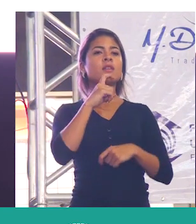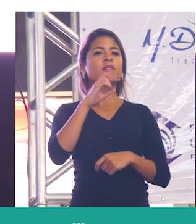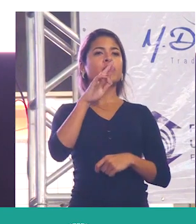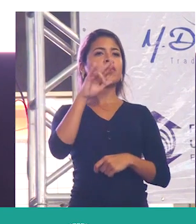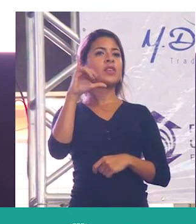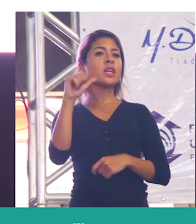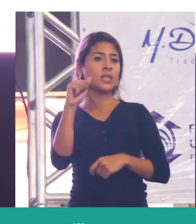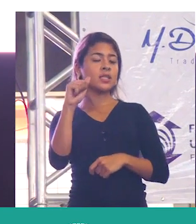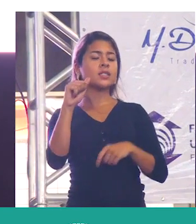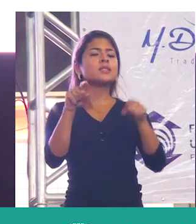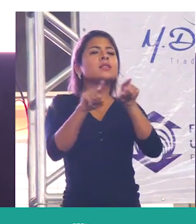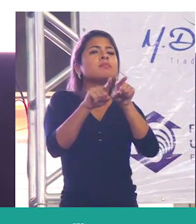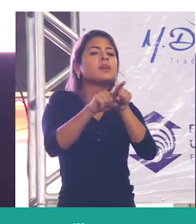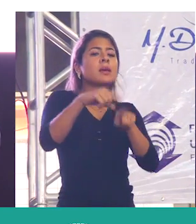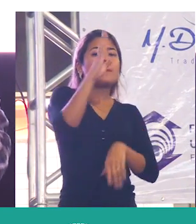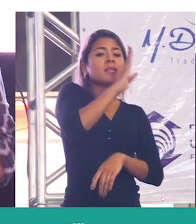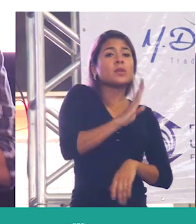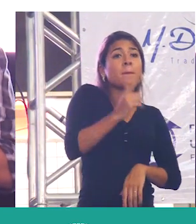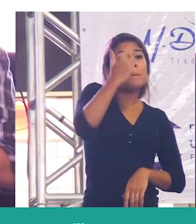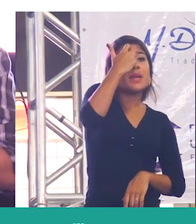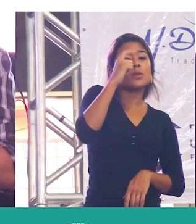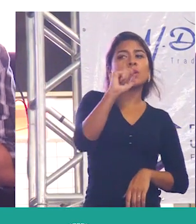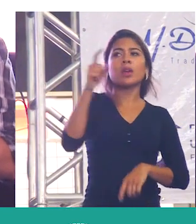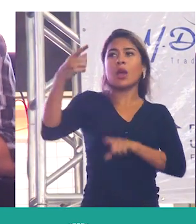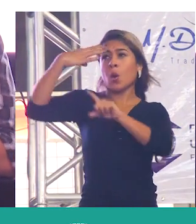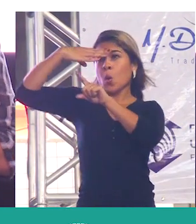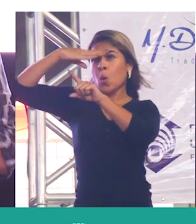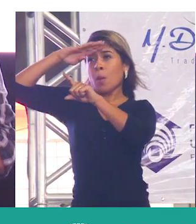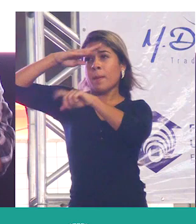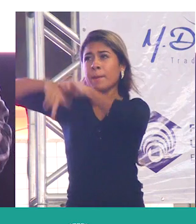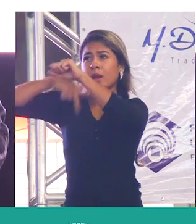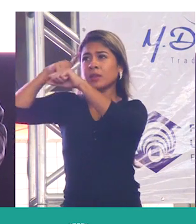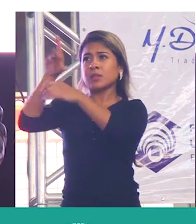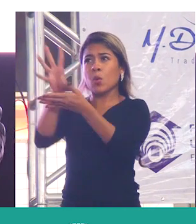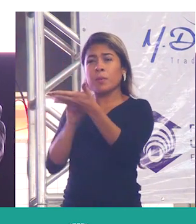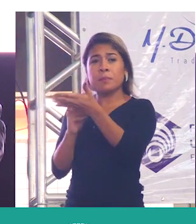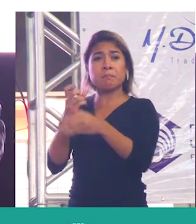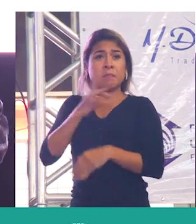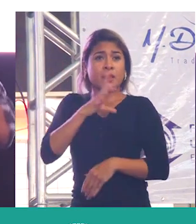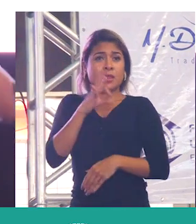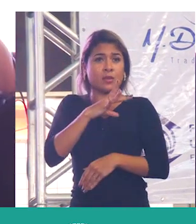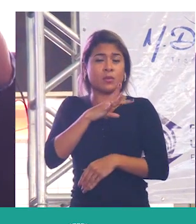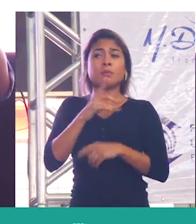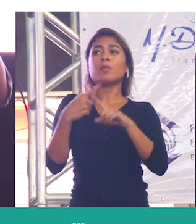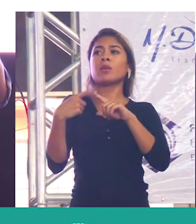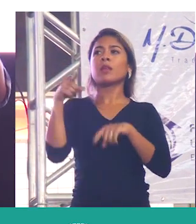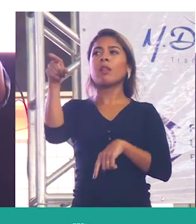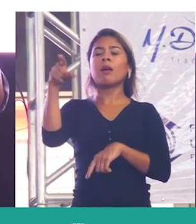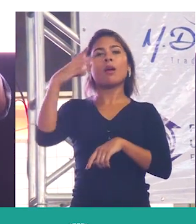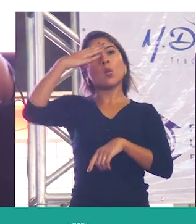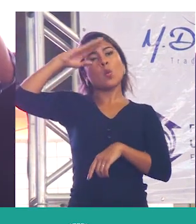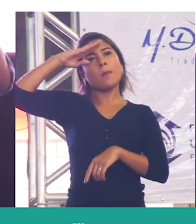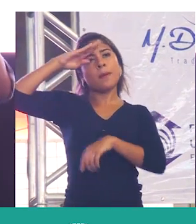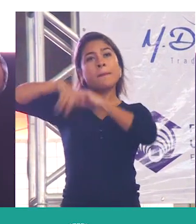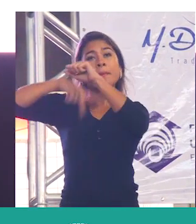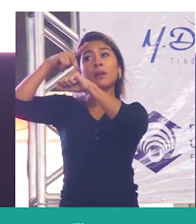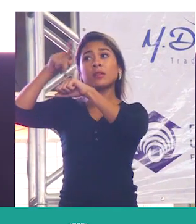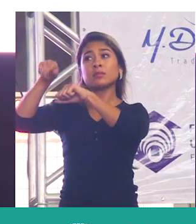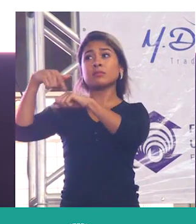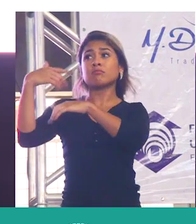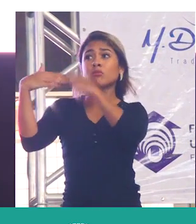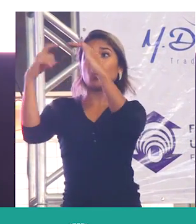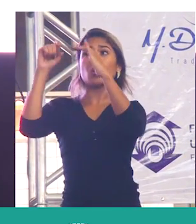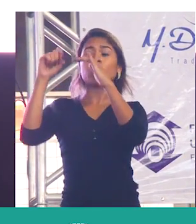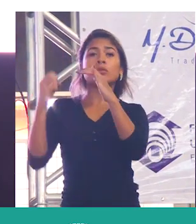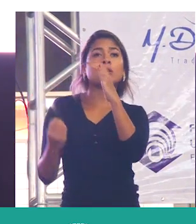imitar Cuba. Vocês sabem que Cuba é um país que se tornou socialista, sob o comando